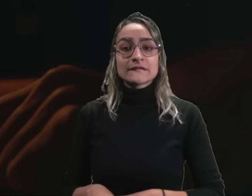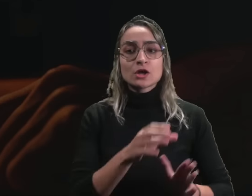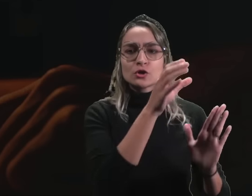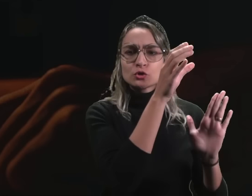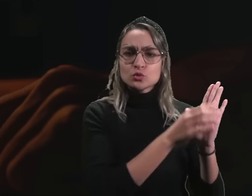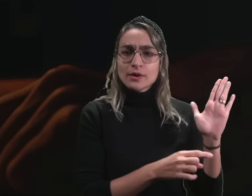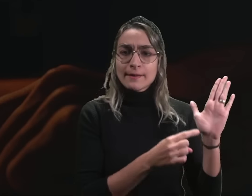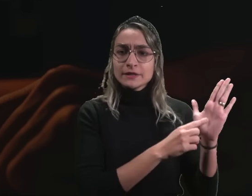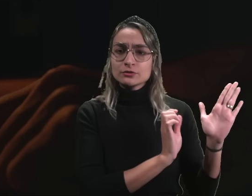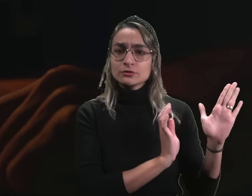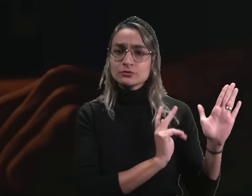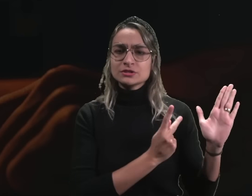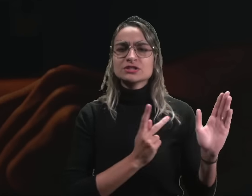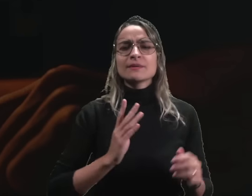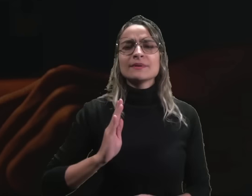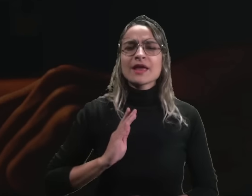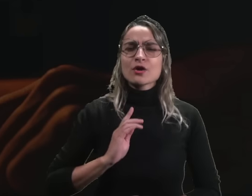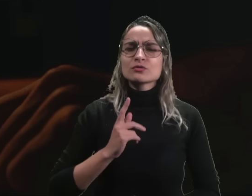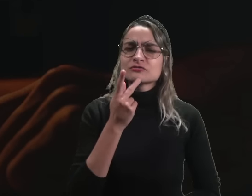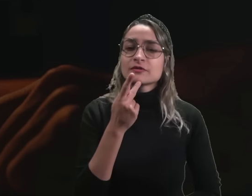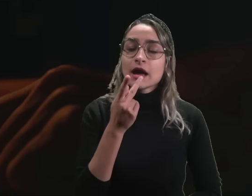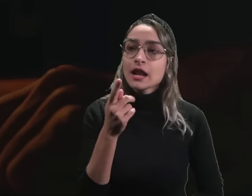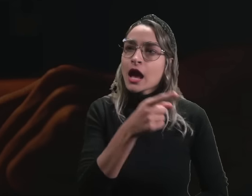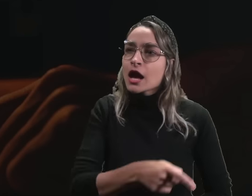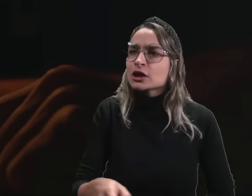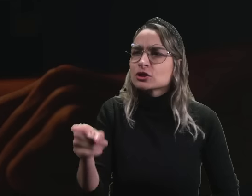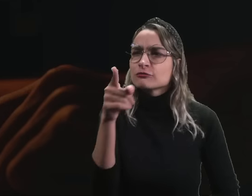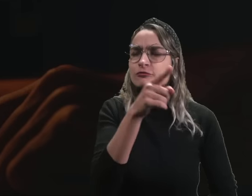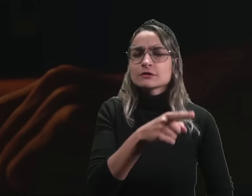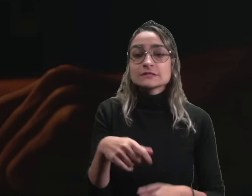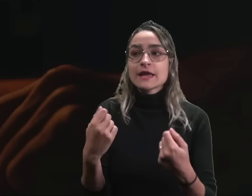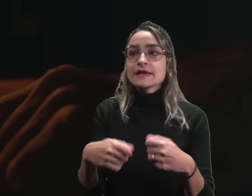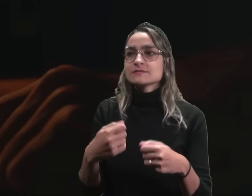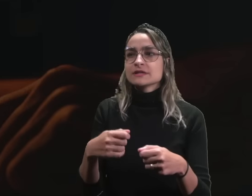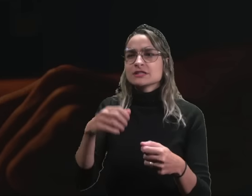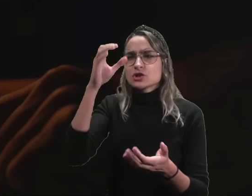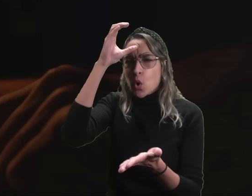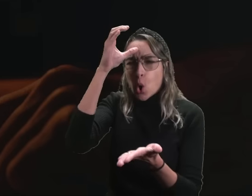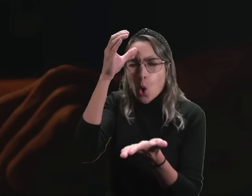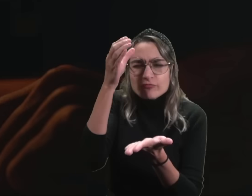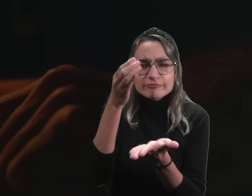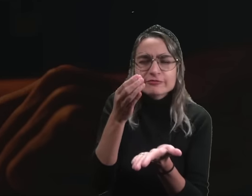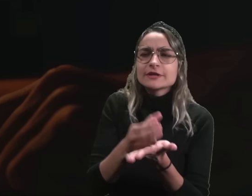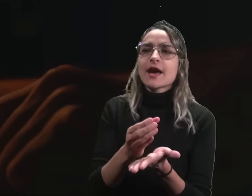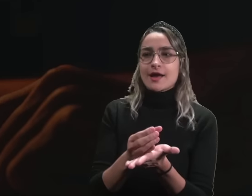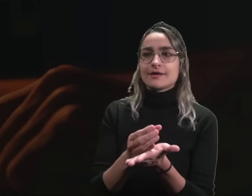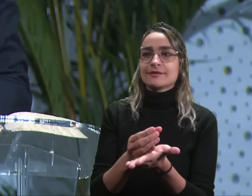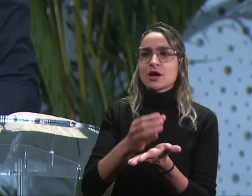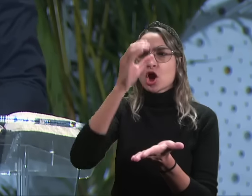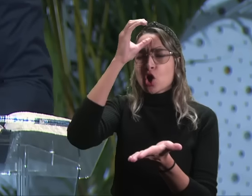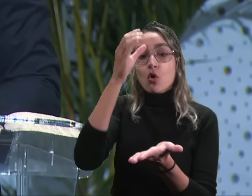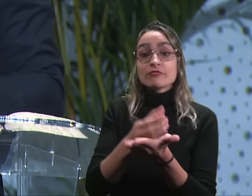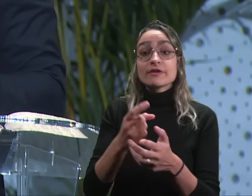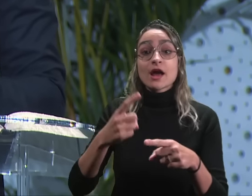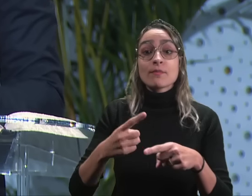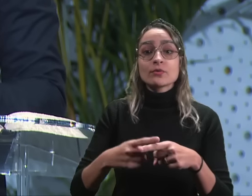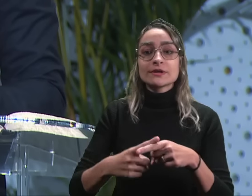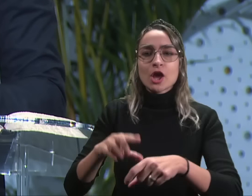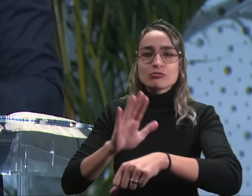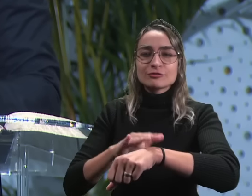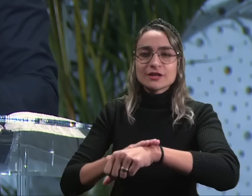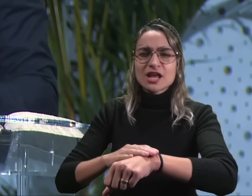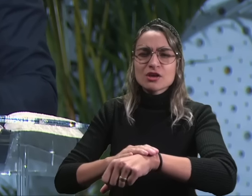vontade de Deus alcancem a promessa porque ainda dentro de tempo aquele que há de vir